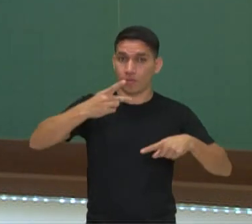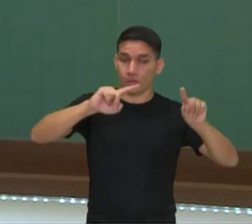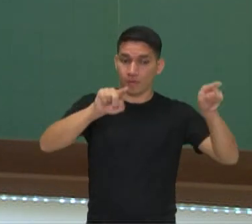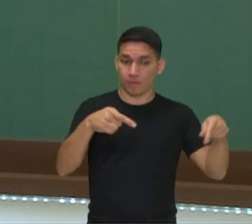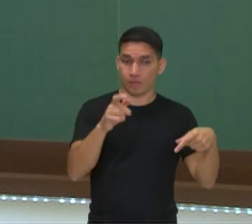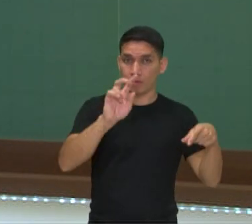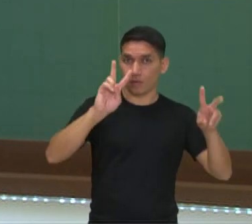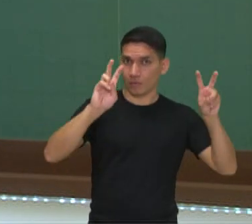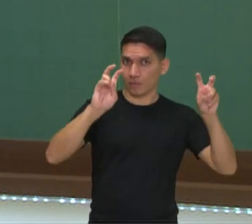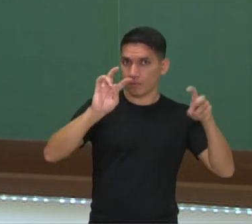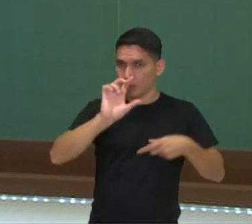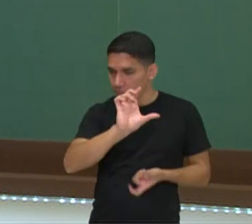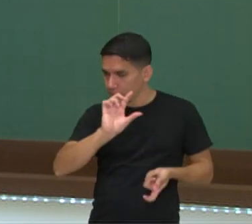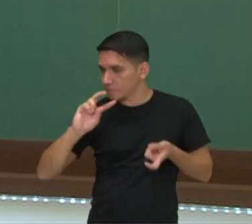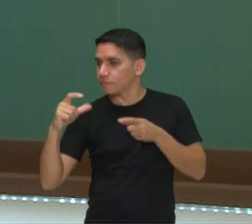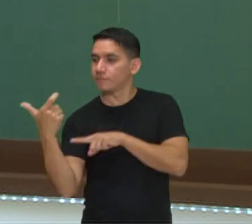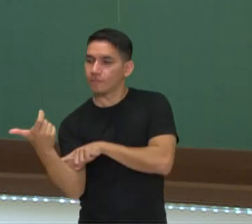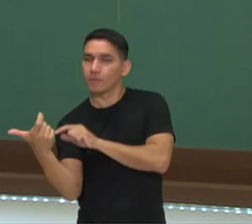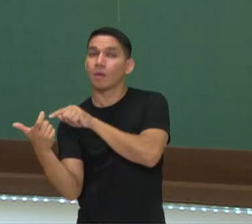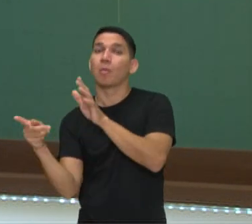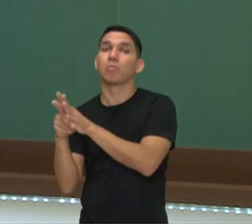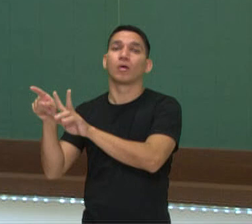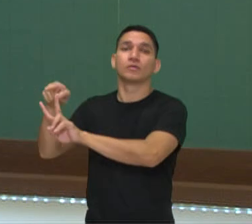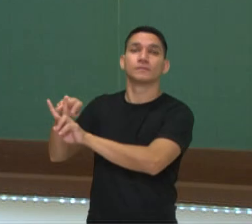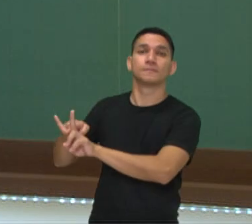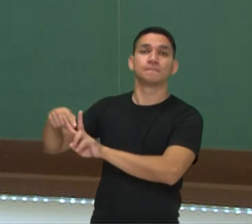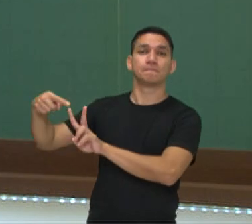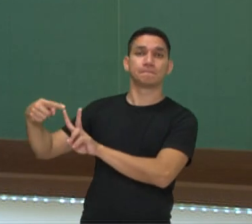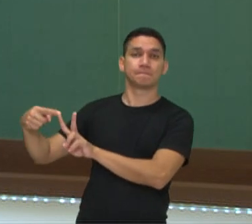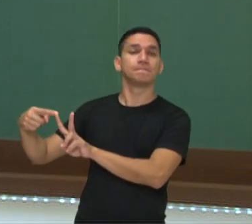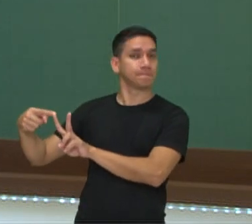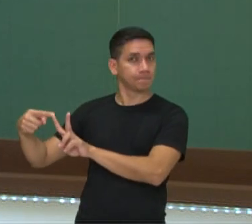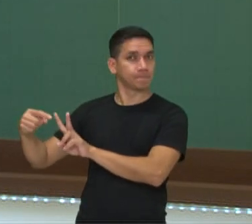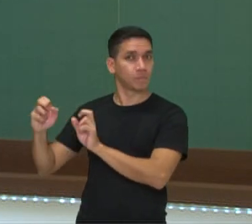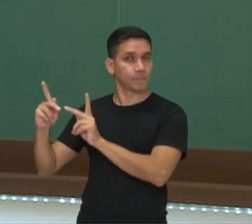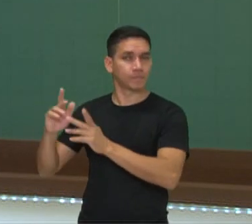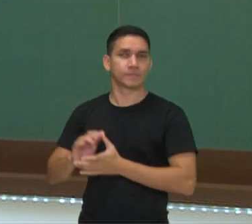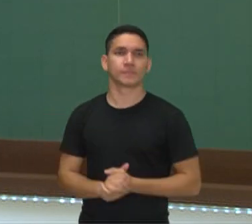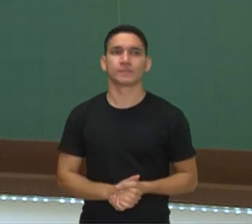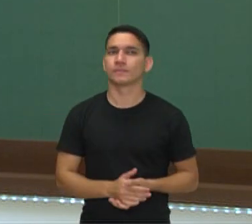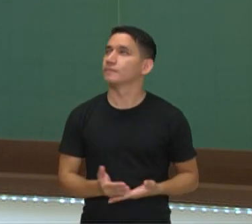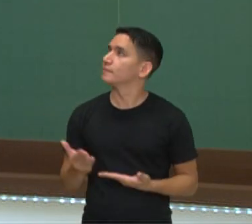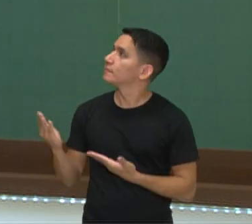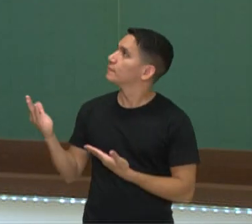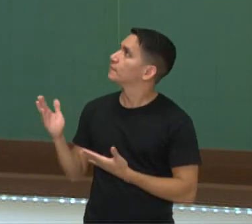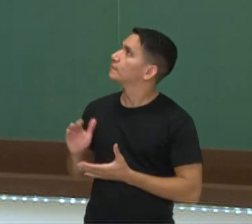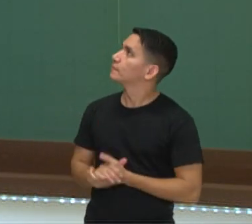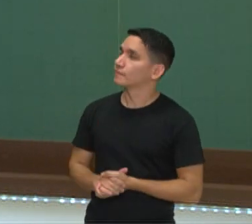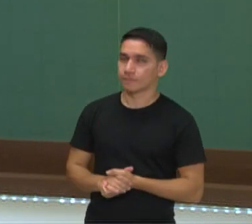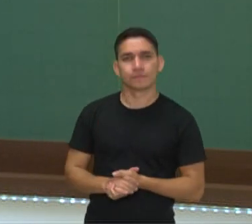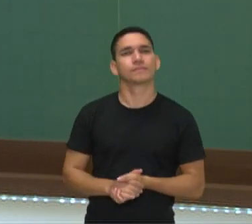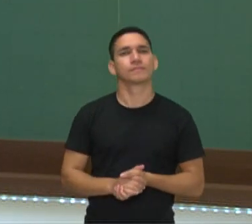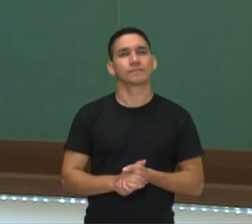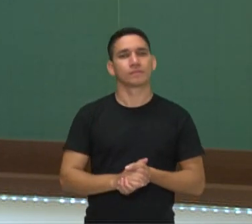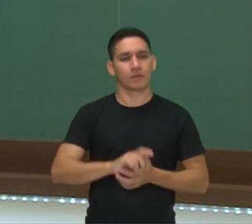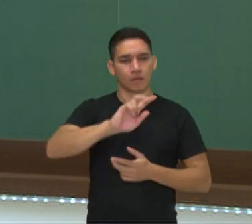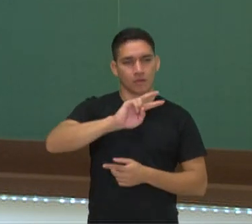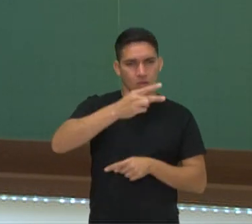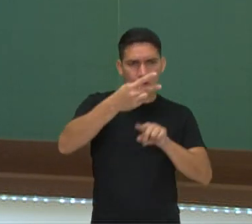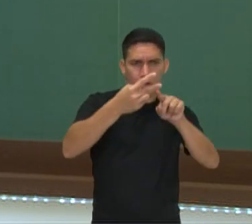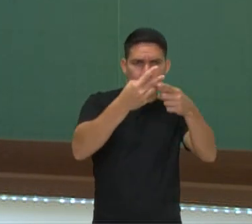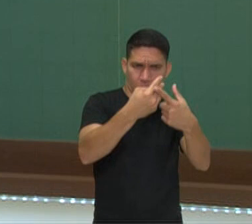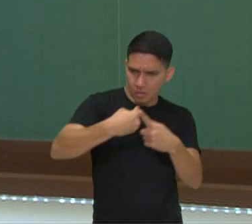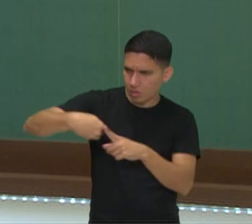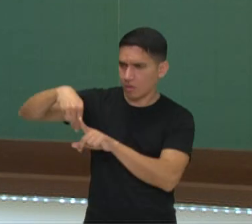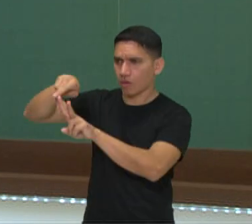passa ele para o outro lado na forma de raiz quadrada, ok? Então, vamos lá. Passou raiz quadrada,